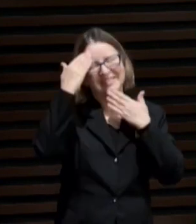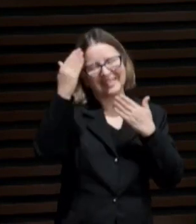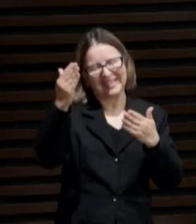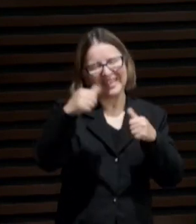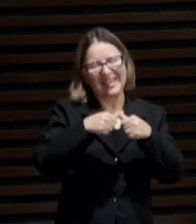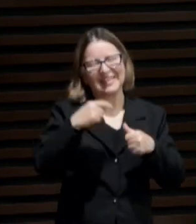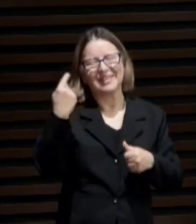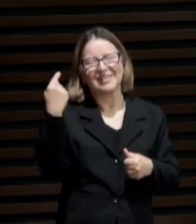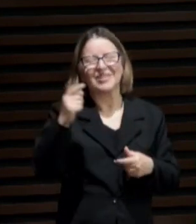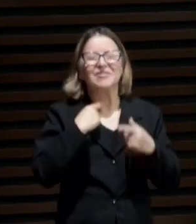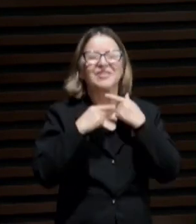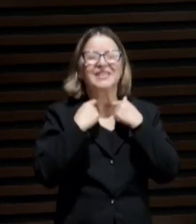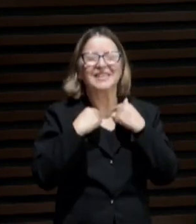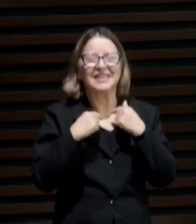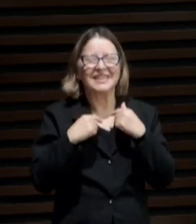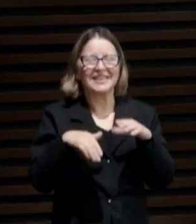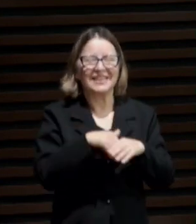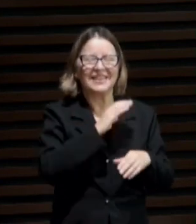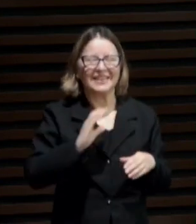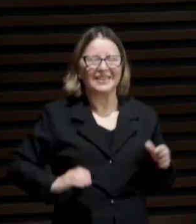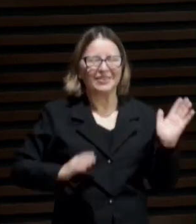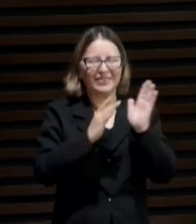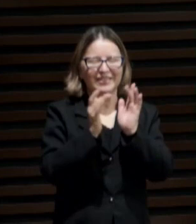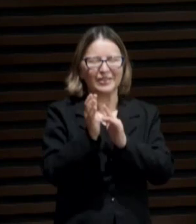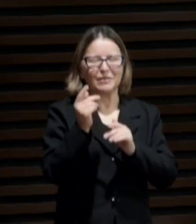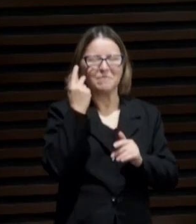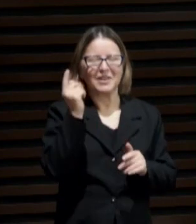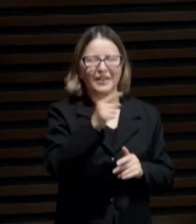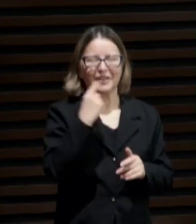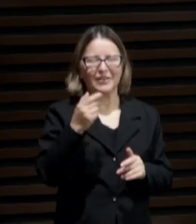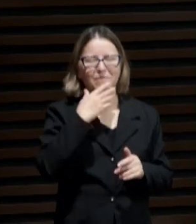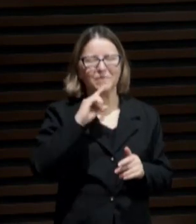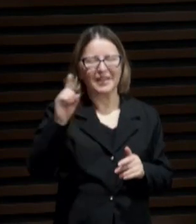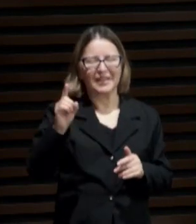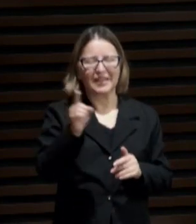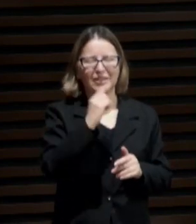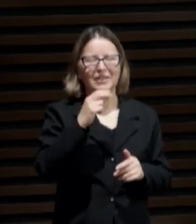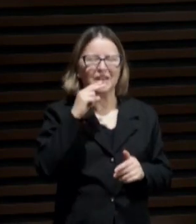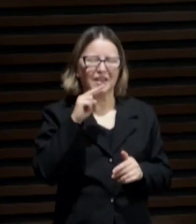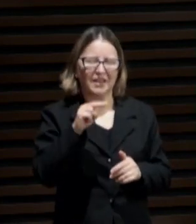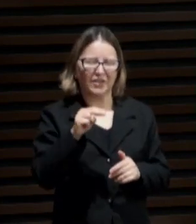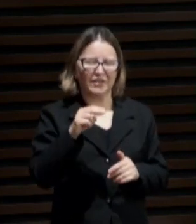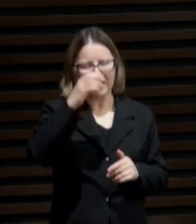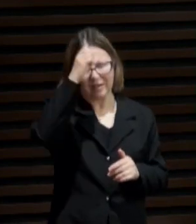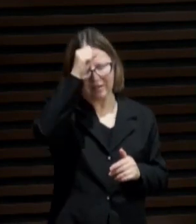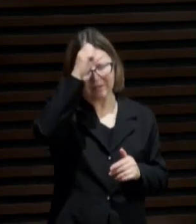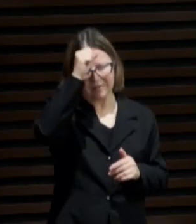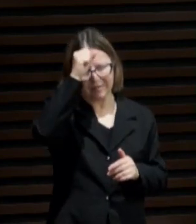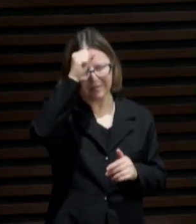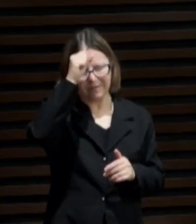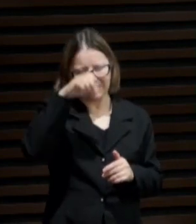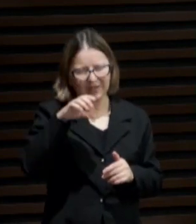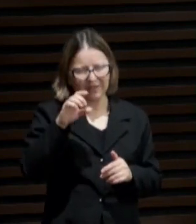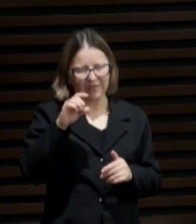esta é a tua vontade em Cristo Jesus para conosco. Pai, que as nossas línguas aprendam, e é